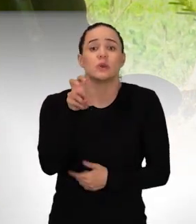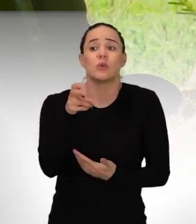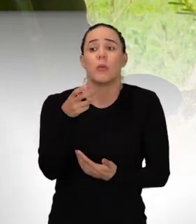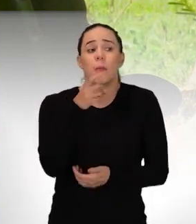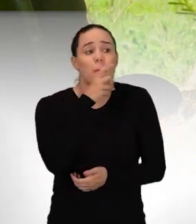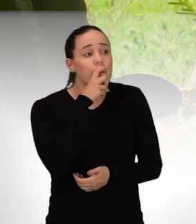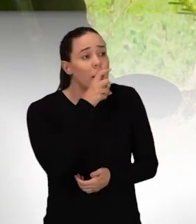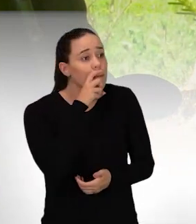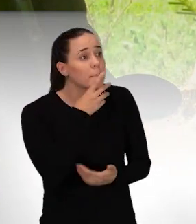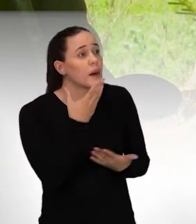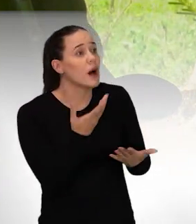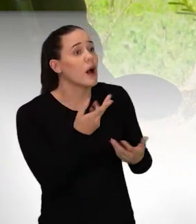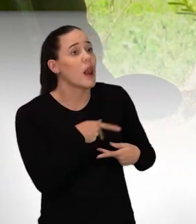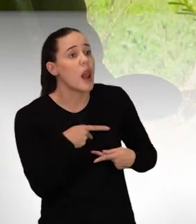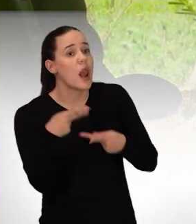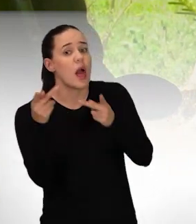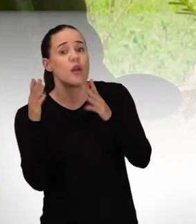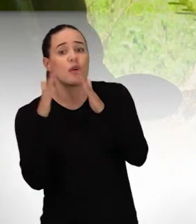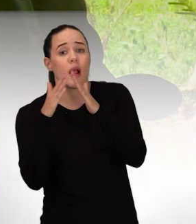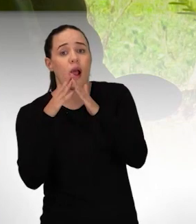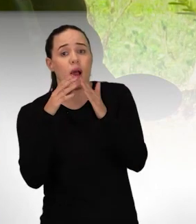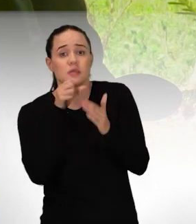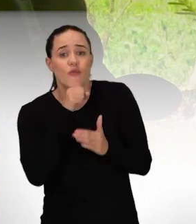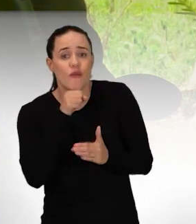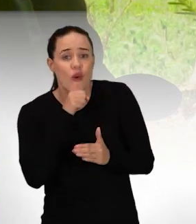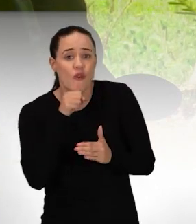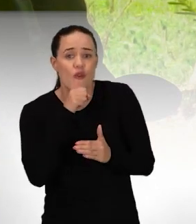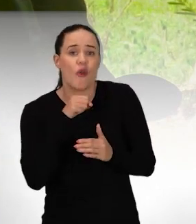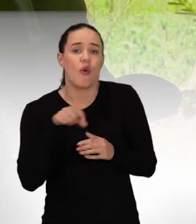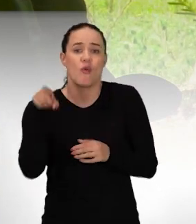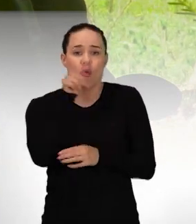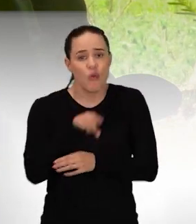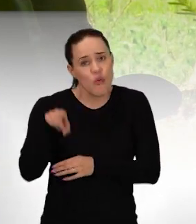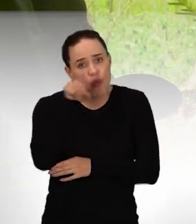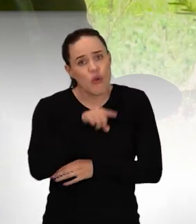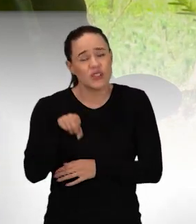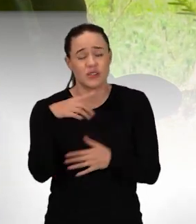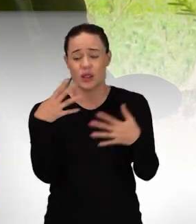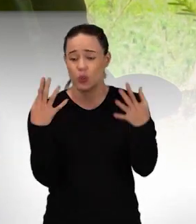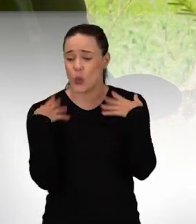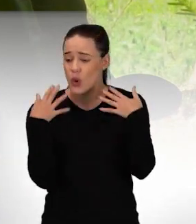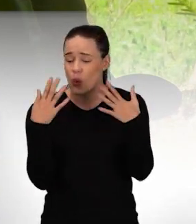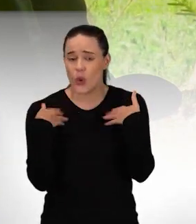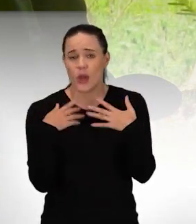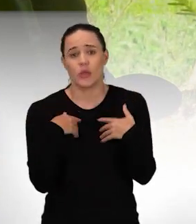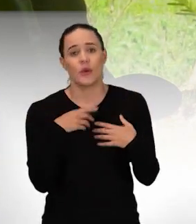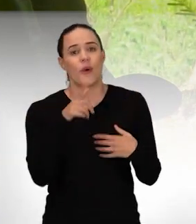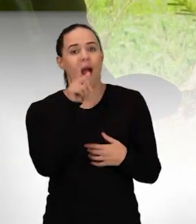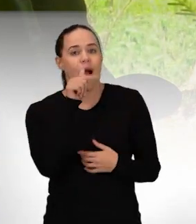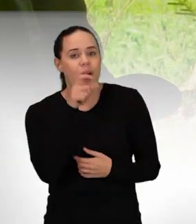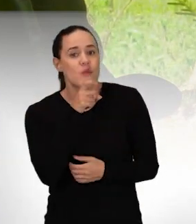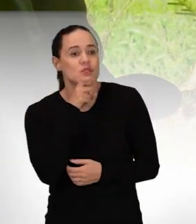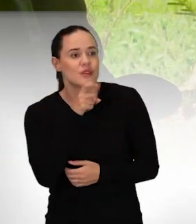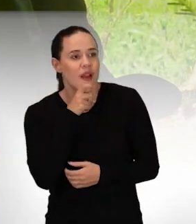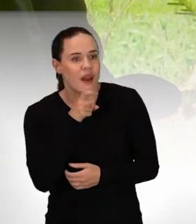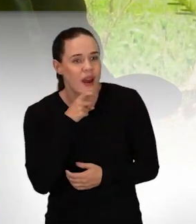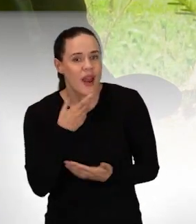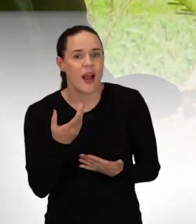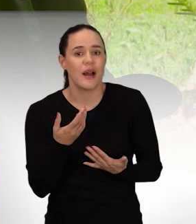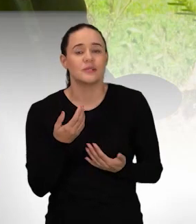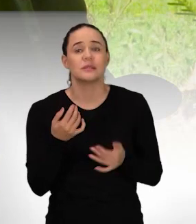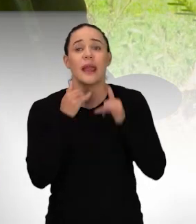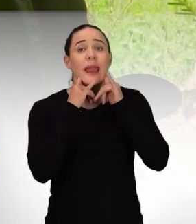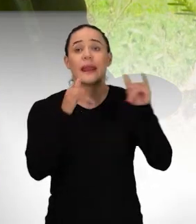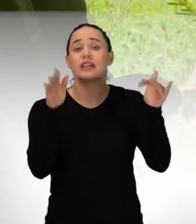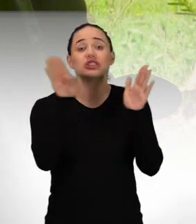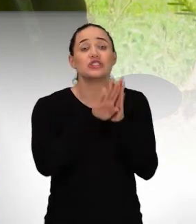Ele diz, papai, eu levo ele lá para casa da avó, lá tem um ventilador, né, um calor desse. Toma uma aguinha gelada. Ele diz, papai, e a energia lá vai chegar